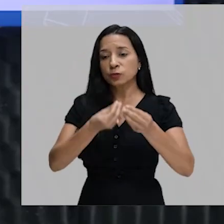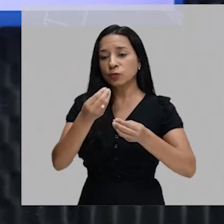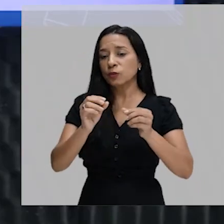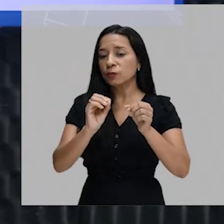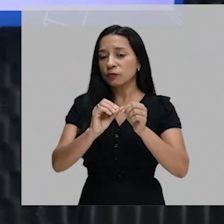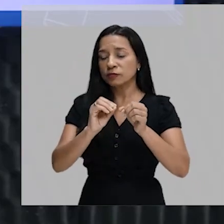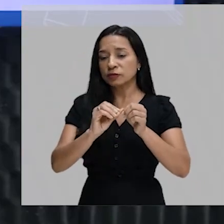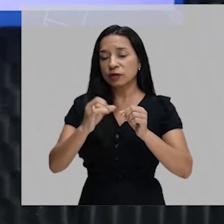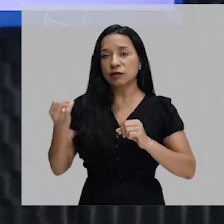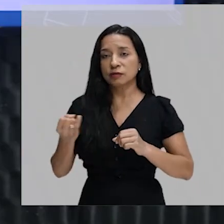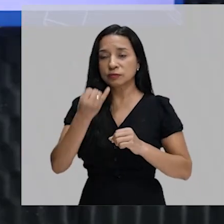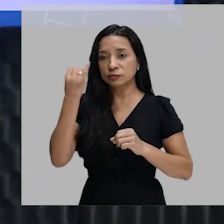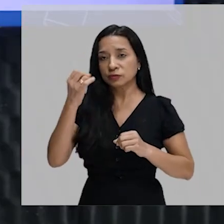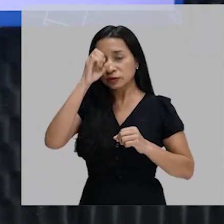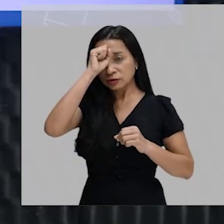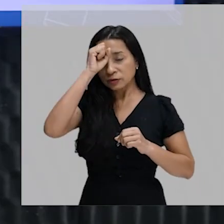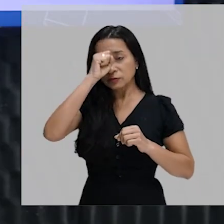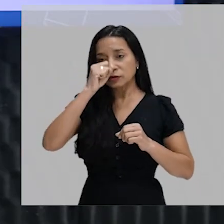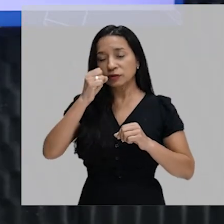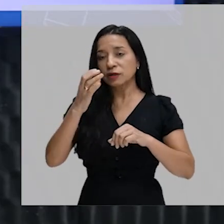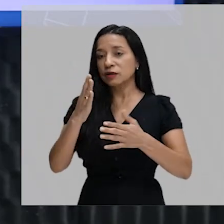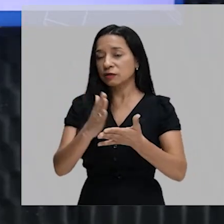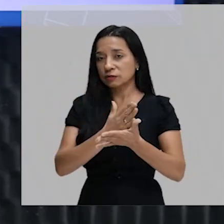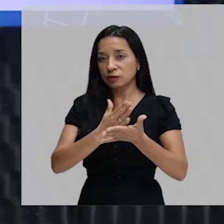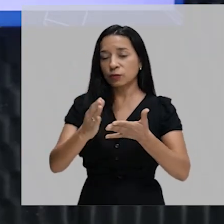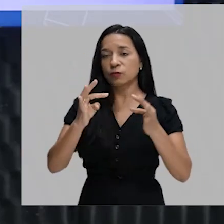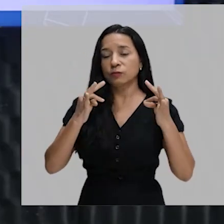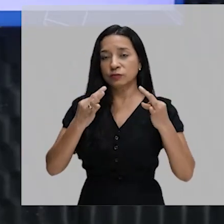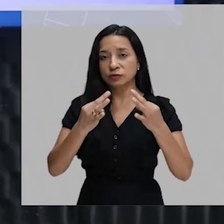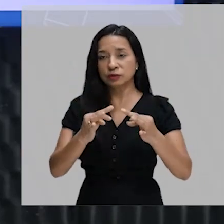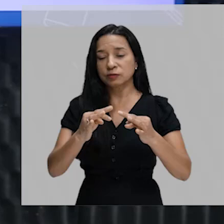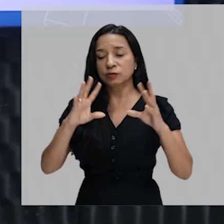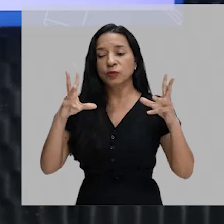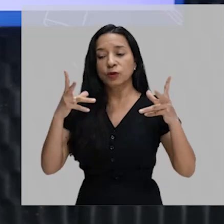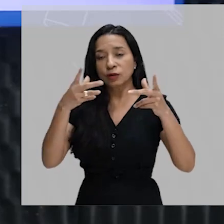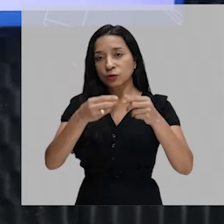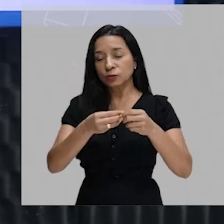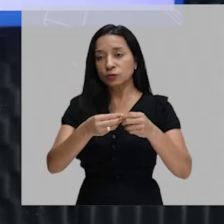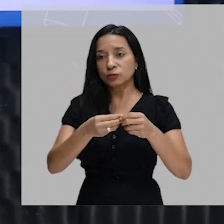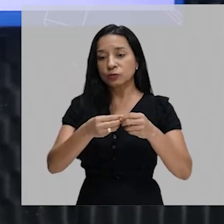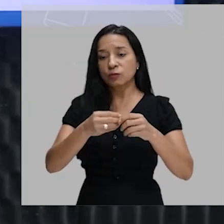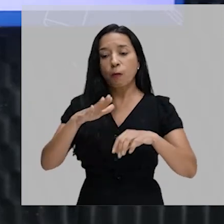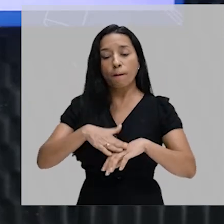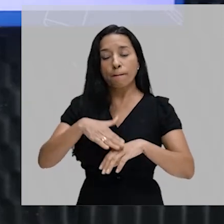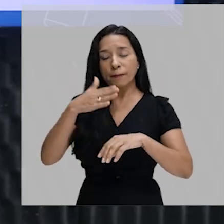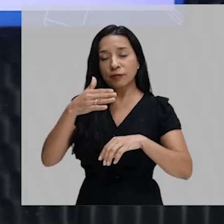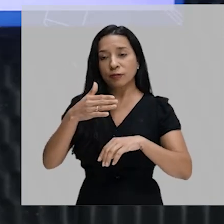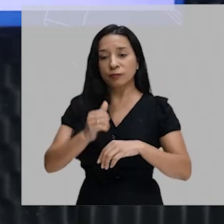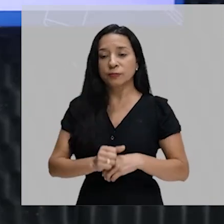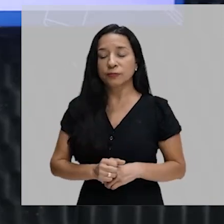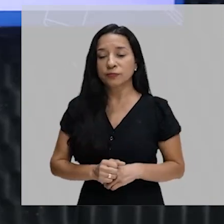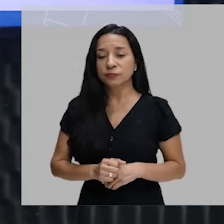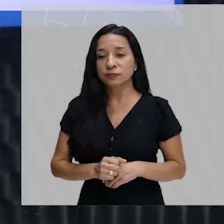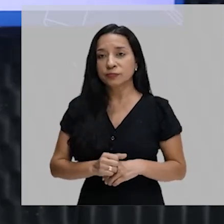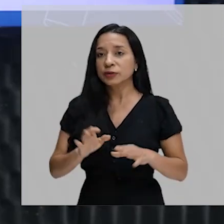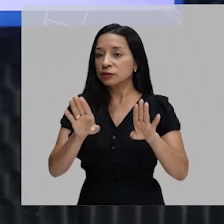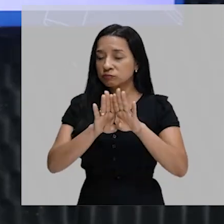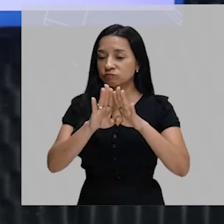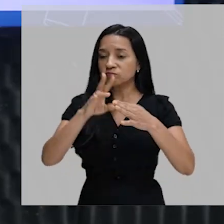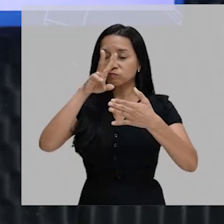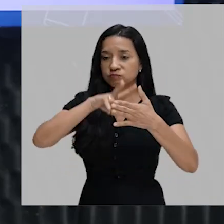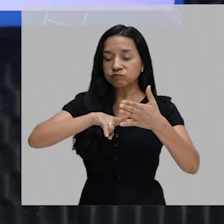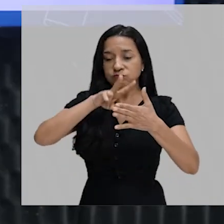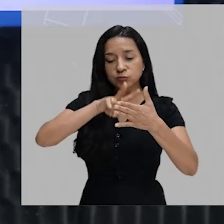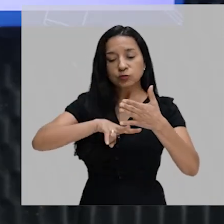nós aprendermos algumas técnicas para que o nosso resumo seja o melhor possível, para que a leitura